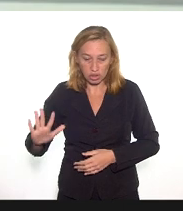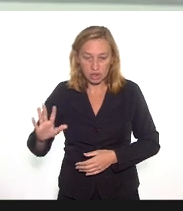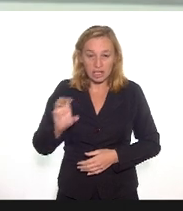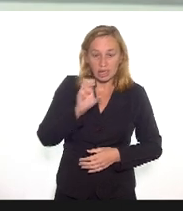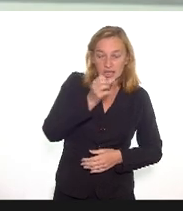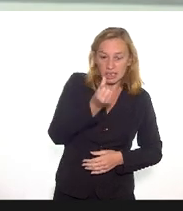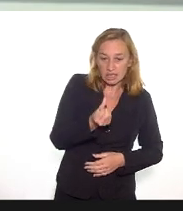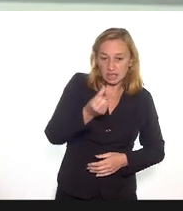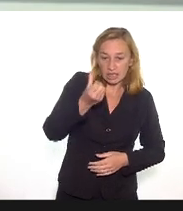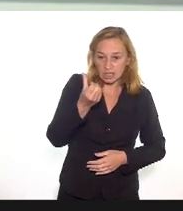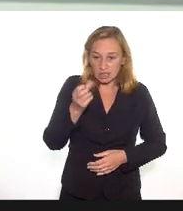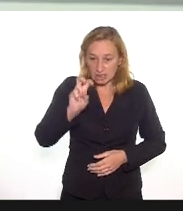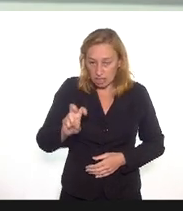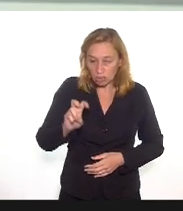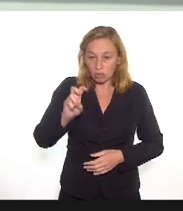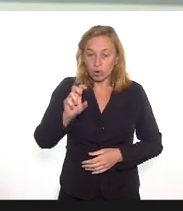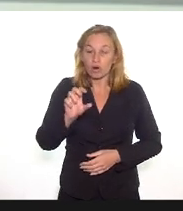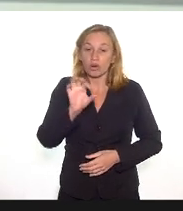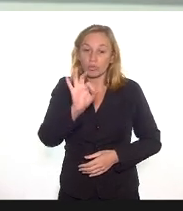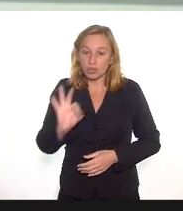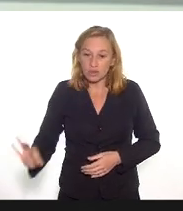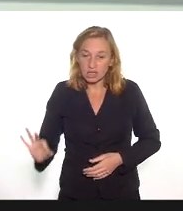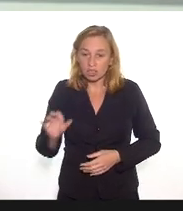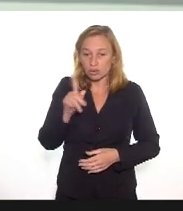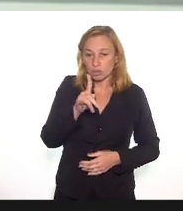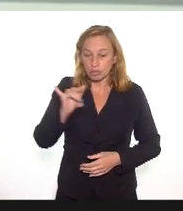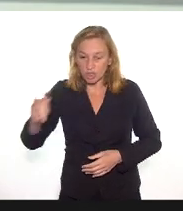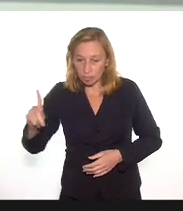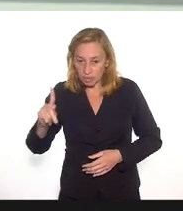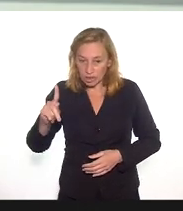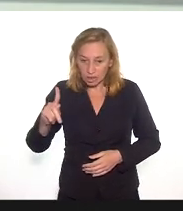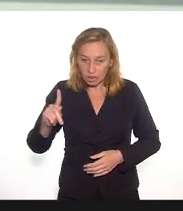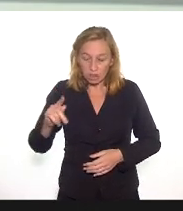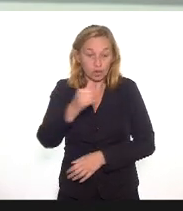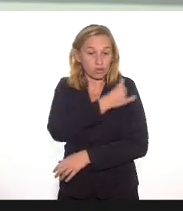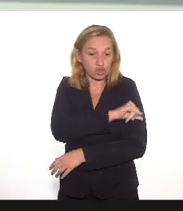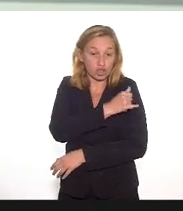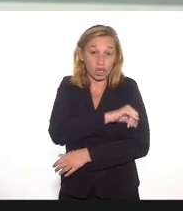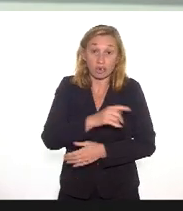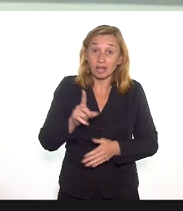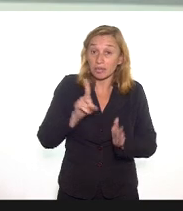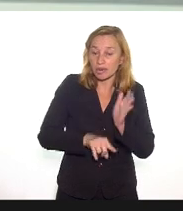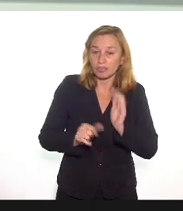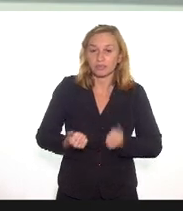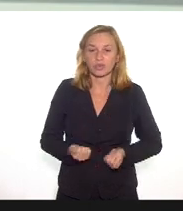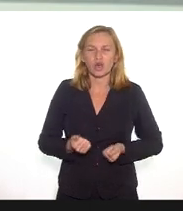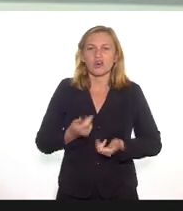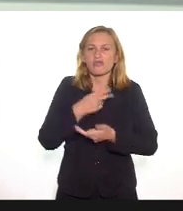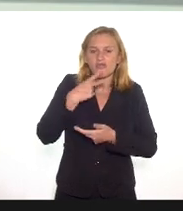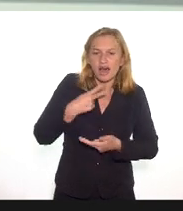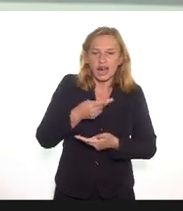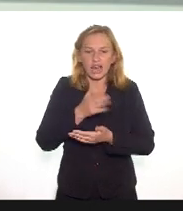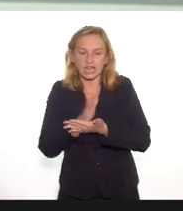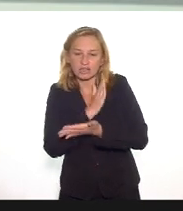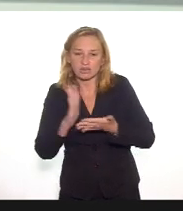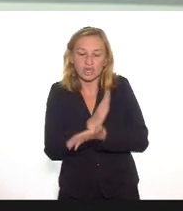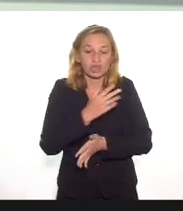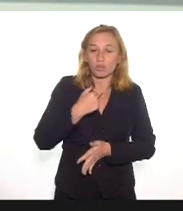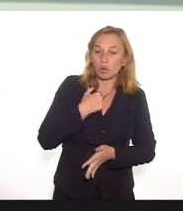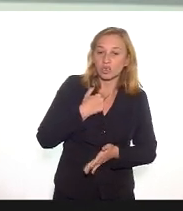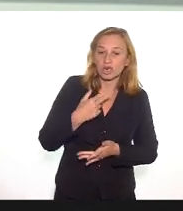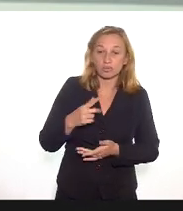65% do PIB do Brasil está na região sudeste, o Rio de Janeiro está no meio. Muito se fala, às vezes, que nós não podemos ter